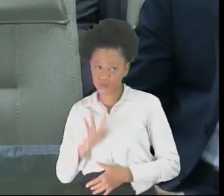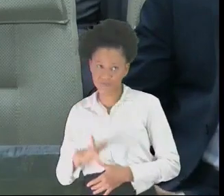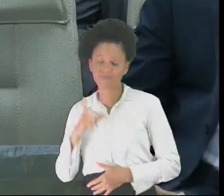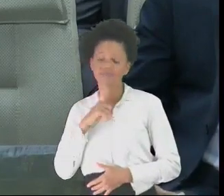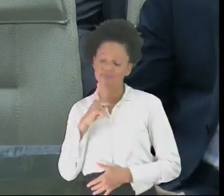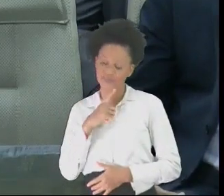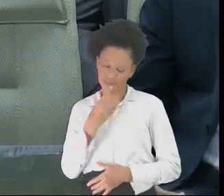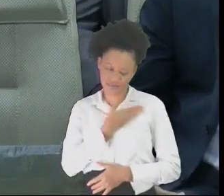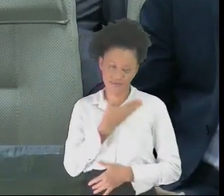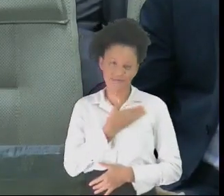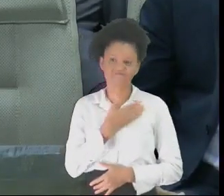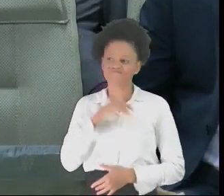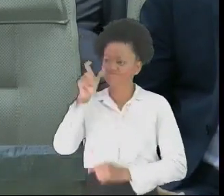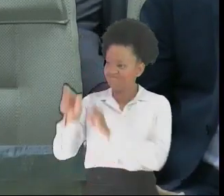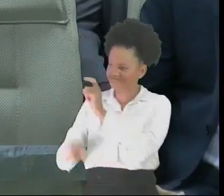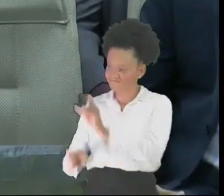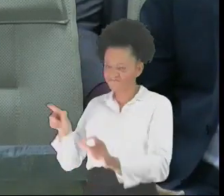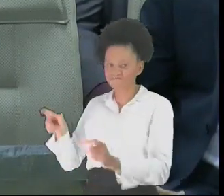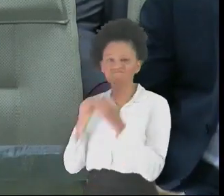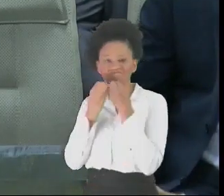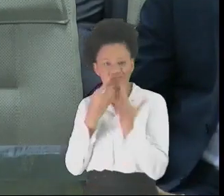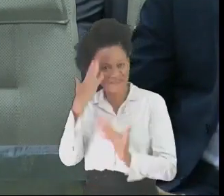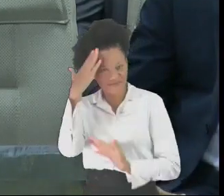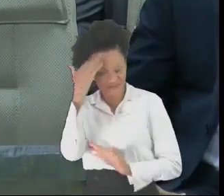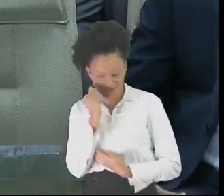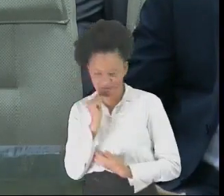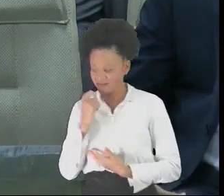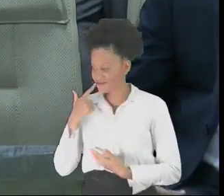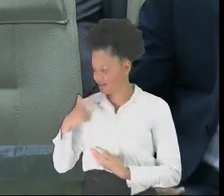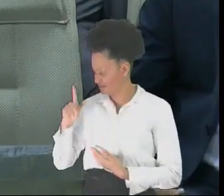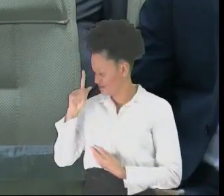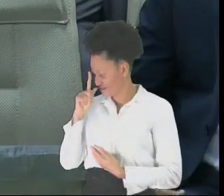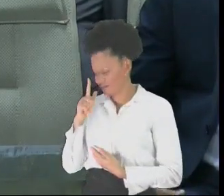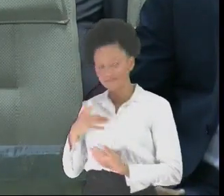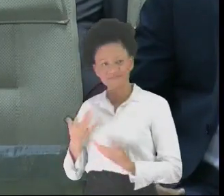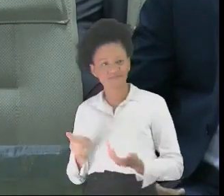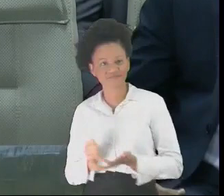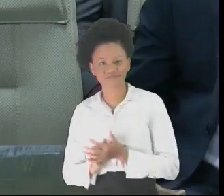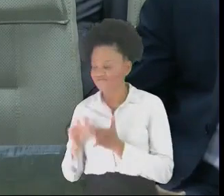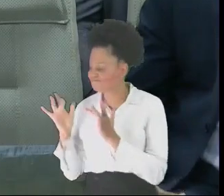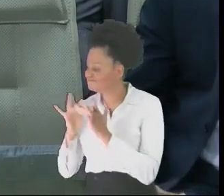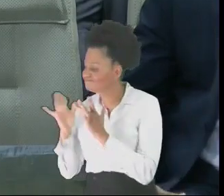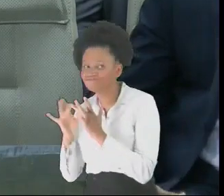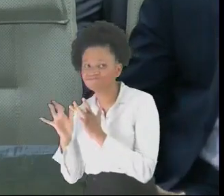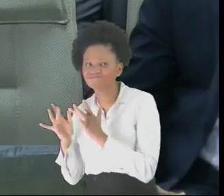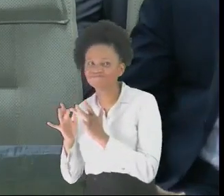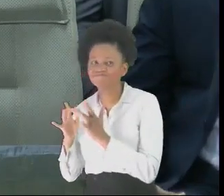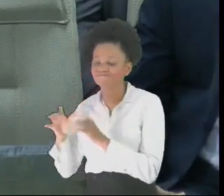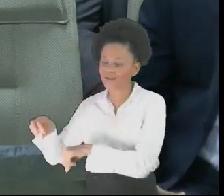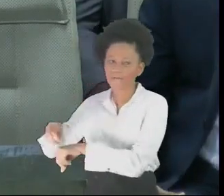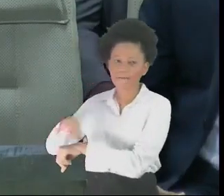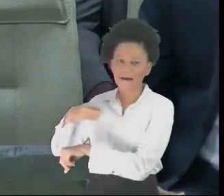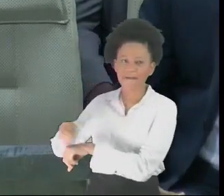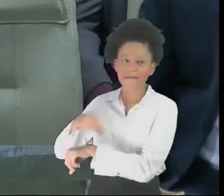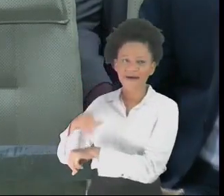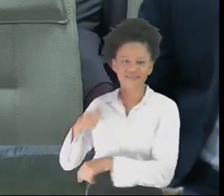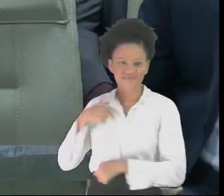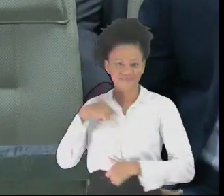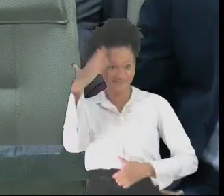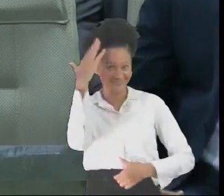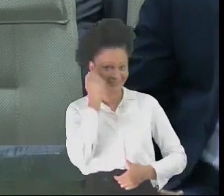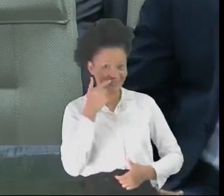amigos. Pense nos camaradas bons de grego. E qualquer coisa, eu falo com eles e eles, olha. Aí o povo pensa que eu sei de